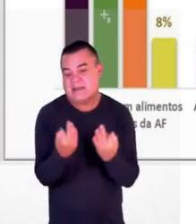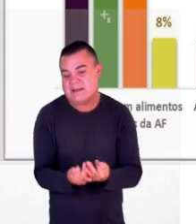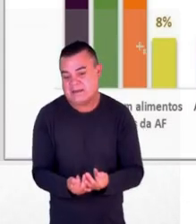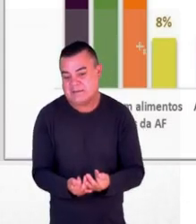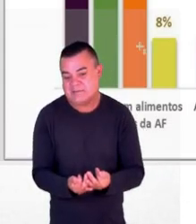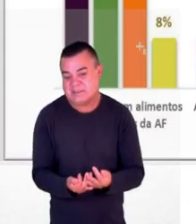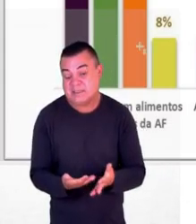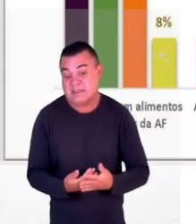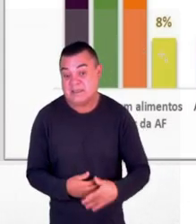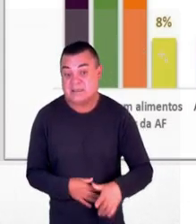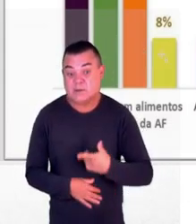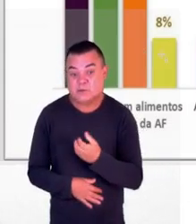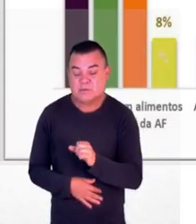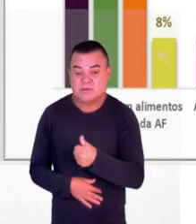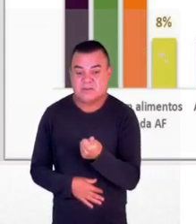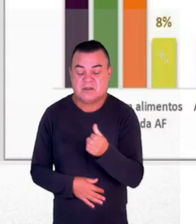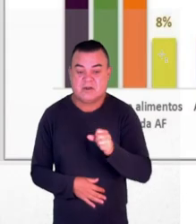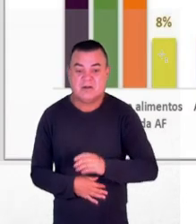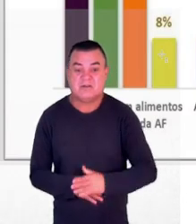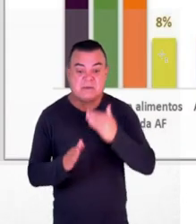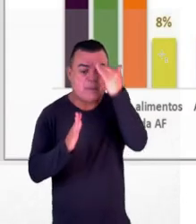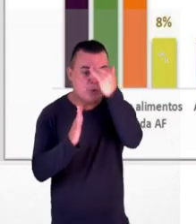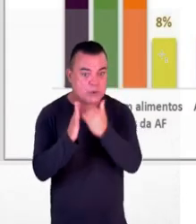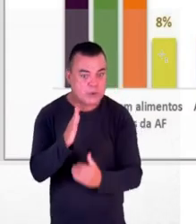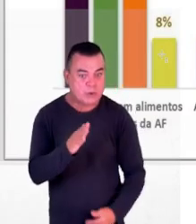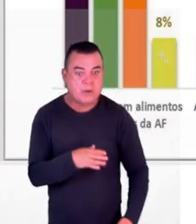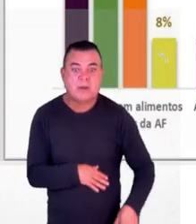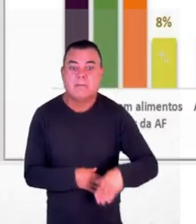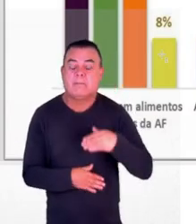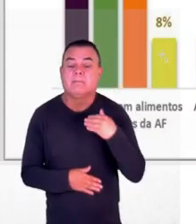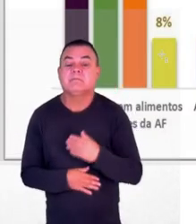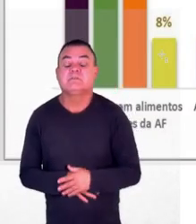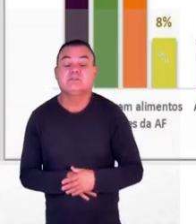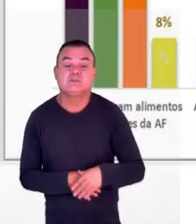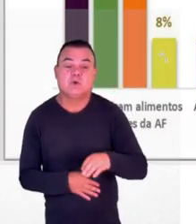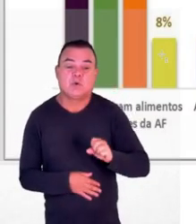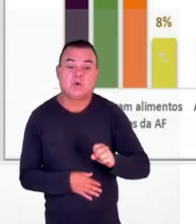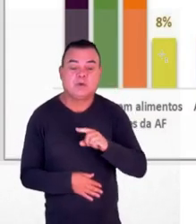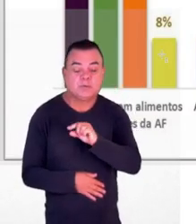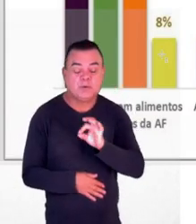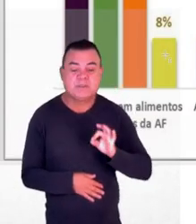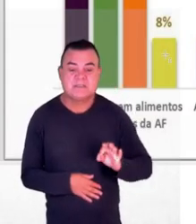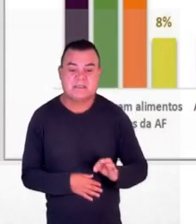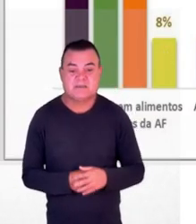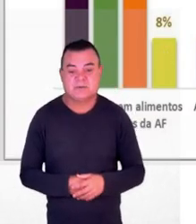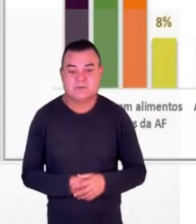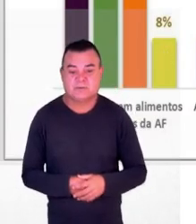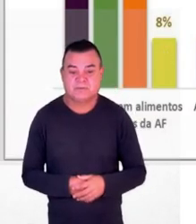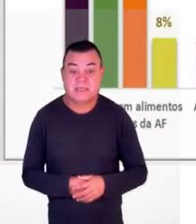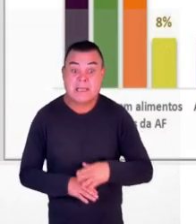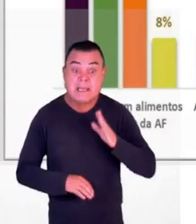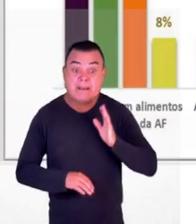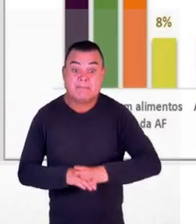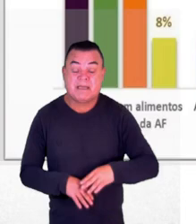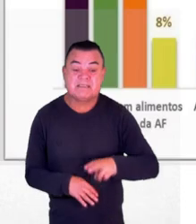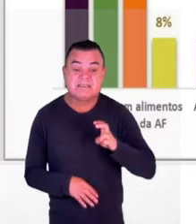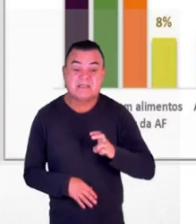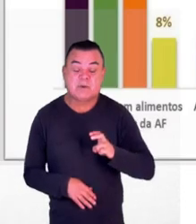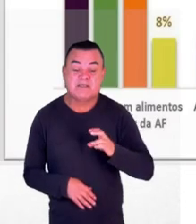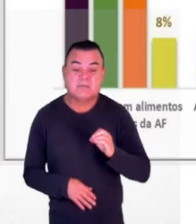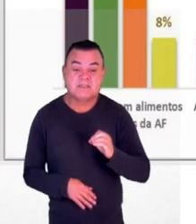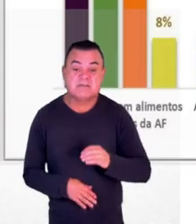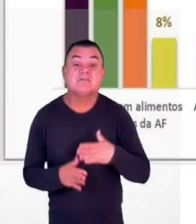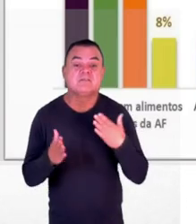2019 caiu para menos de 88% né A maioria dos municípios já adquirem da Agricultura Familiar e mais de 50% deles já adquirem mais de